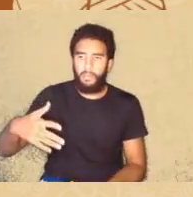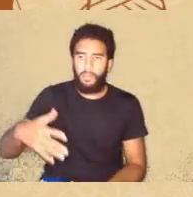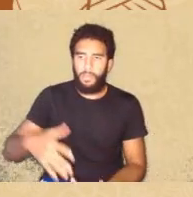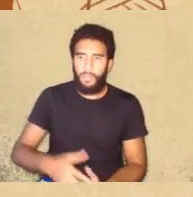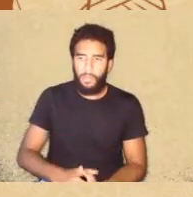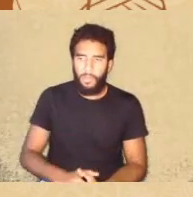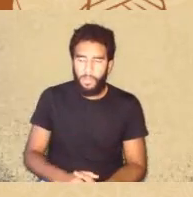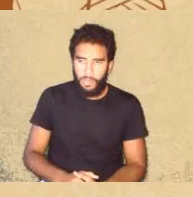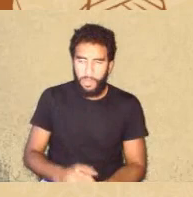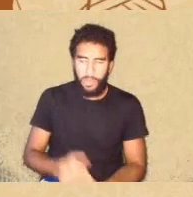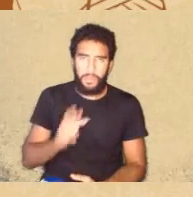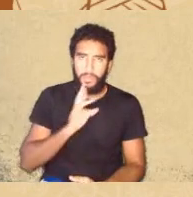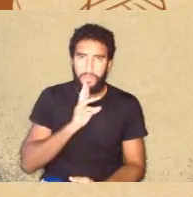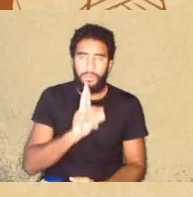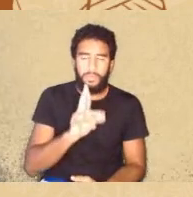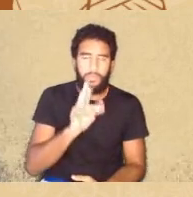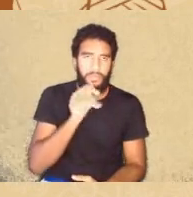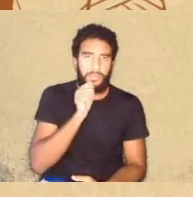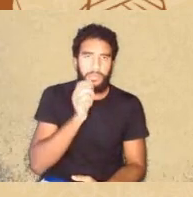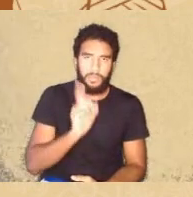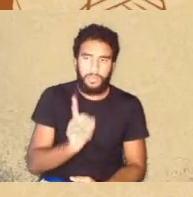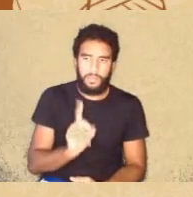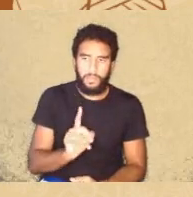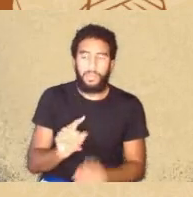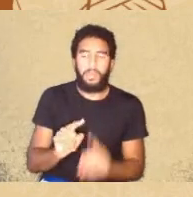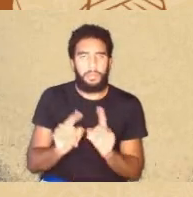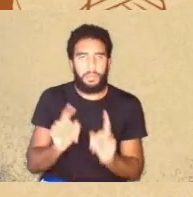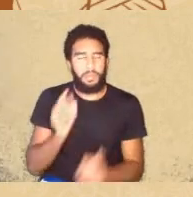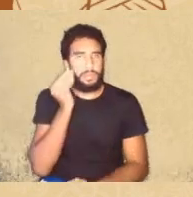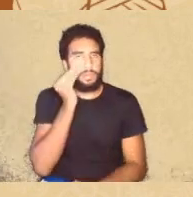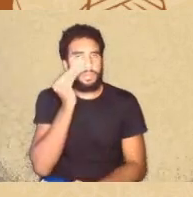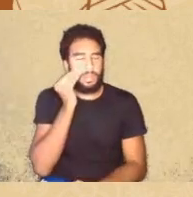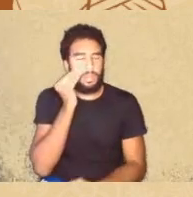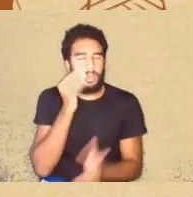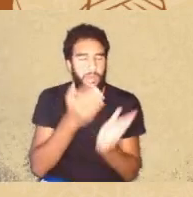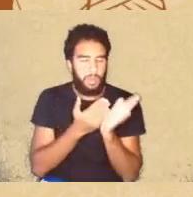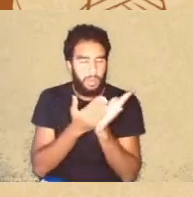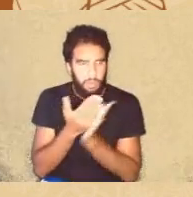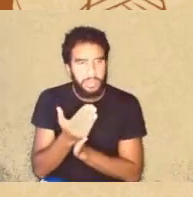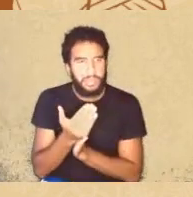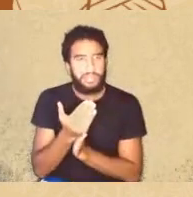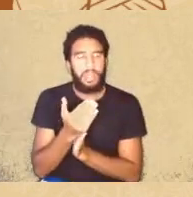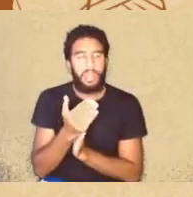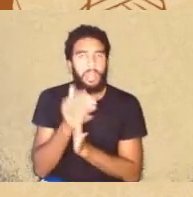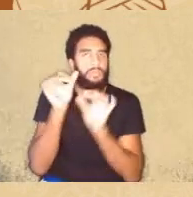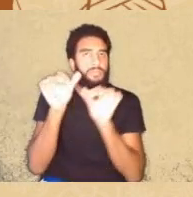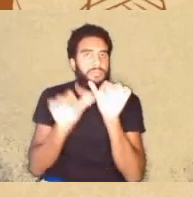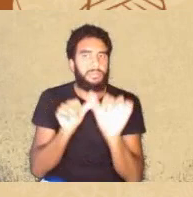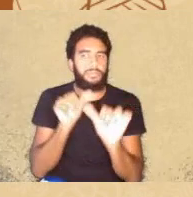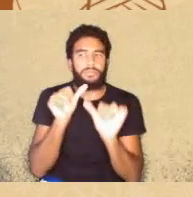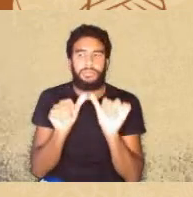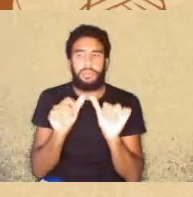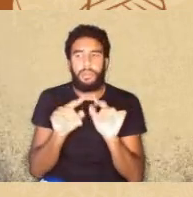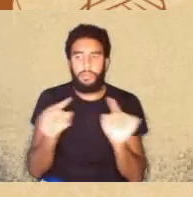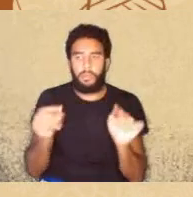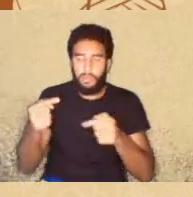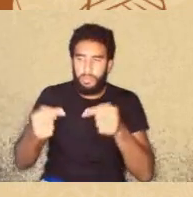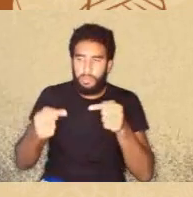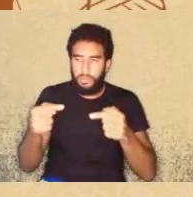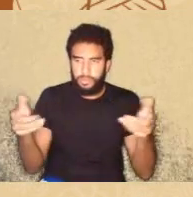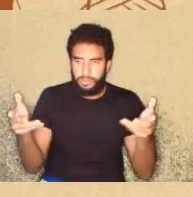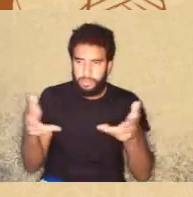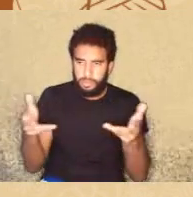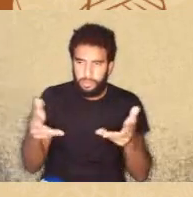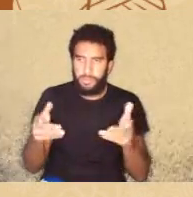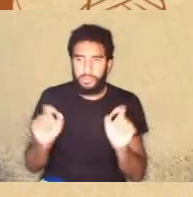agora, mas que a gente tem que sentar para começar a refletir sobre isso. Mas o que nós estamos discutindo neste momento são os limites